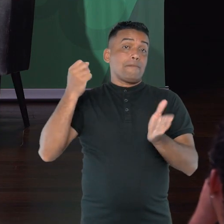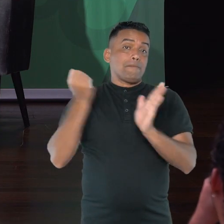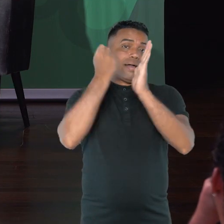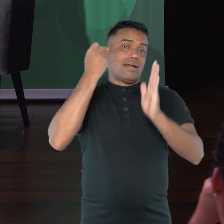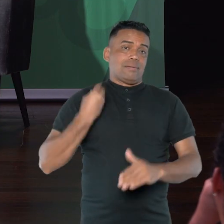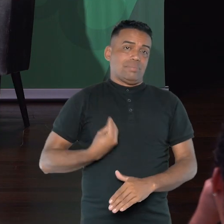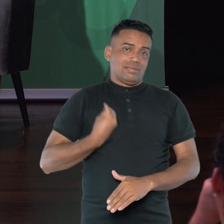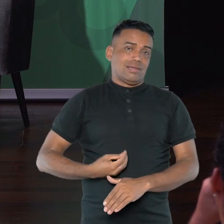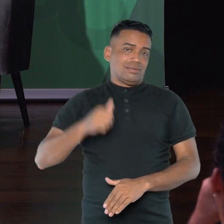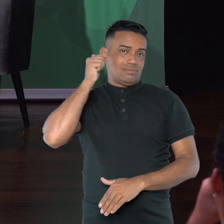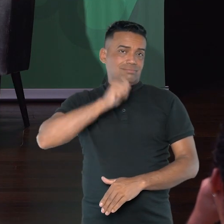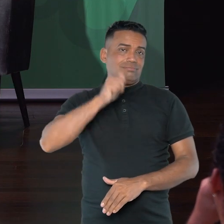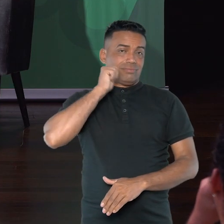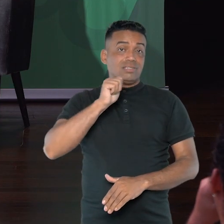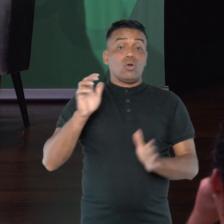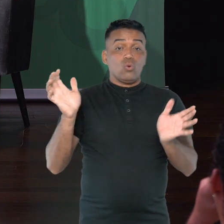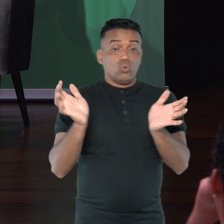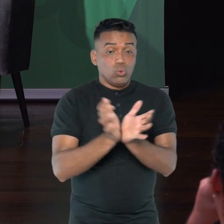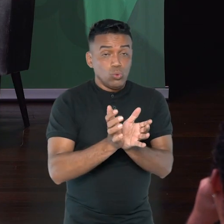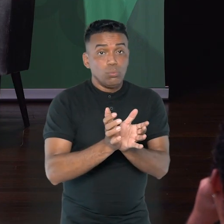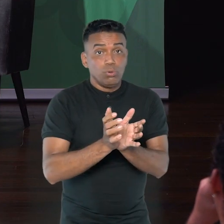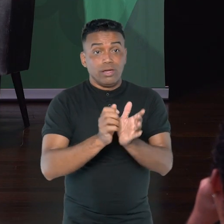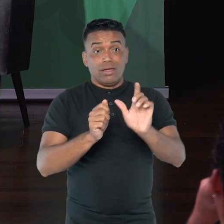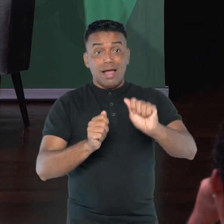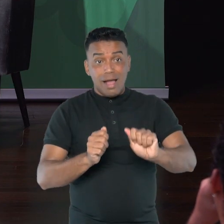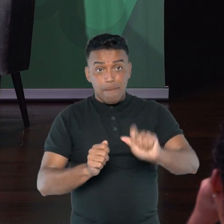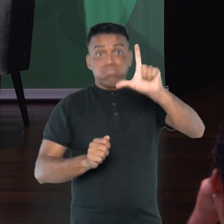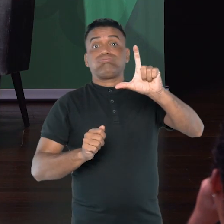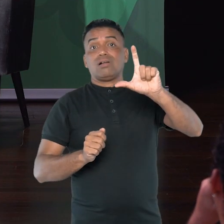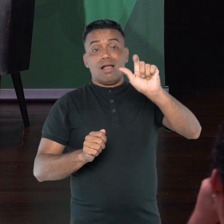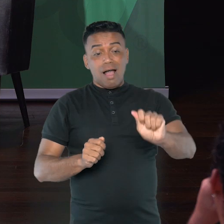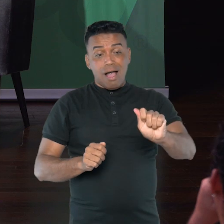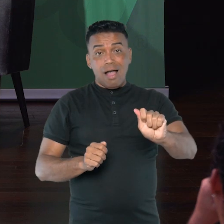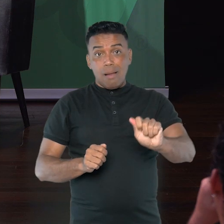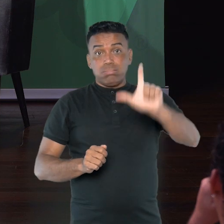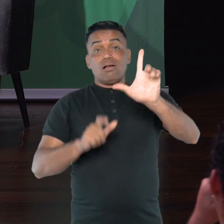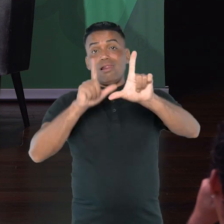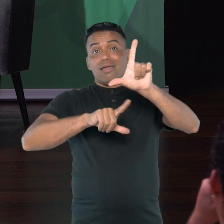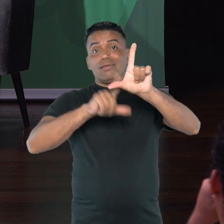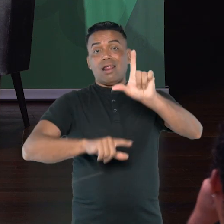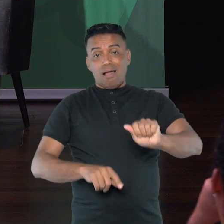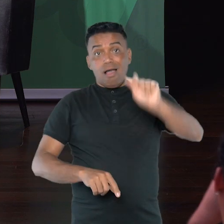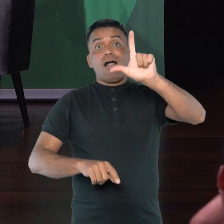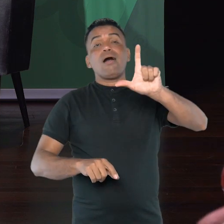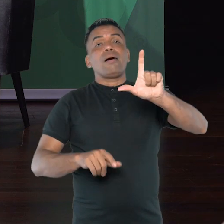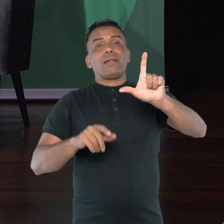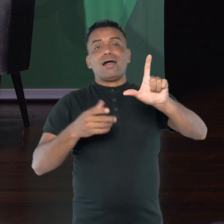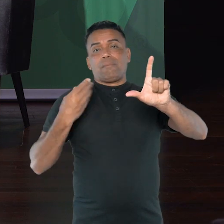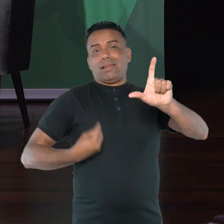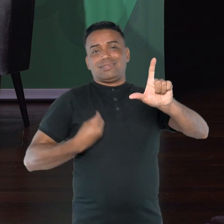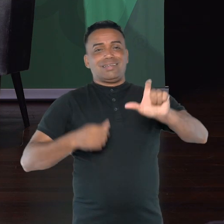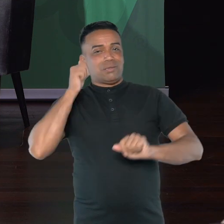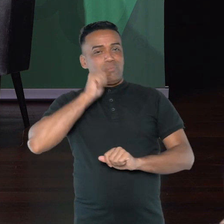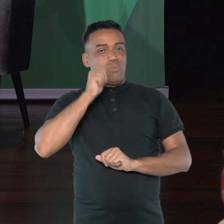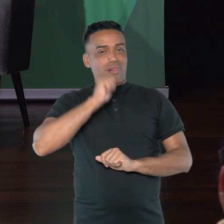até fala isso na nota, ela lançou uma revista chamada Também, onde o A era gigante para dizer as mulheres, um livro de mulheres. Então, tem uma cena que eu acho particularmente